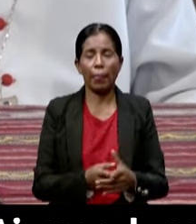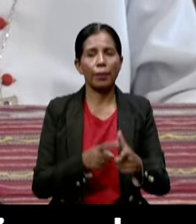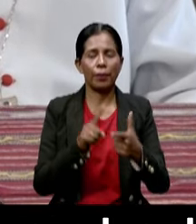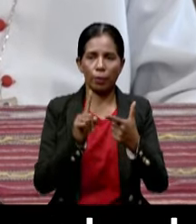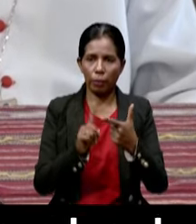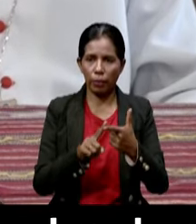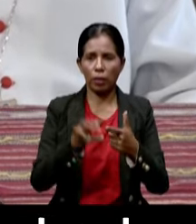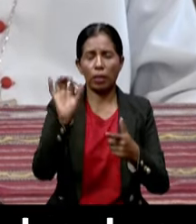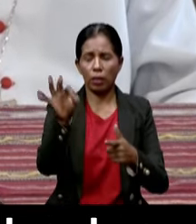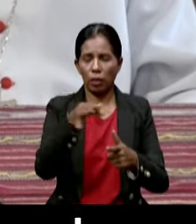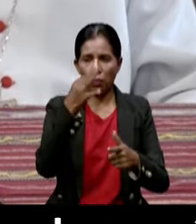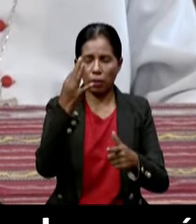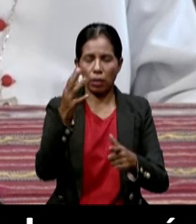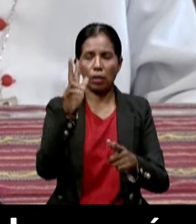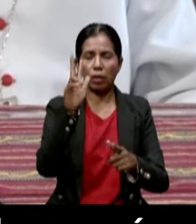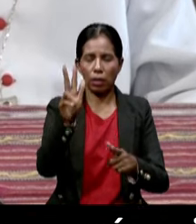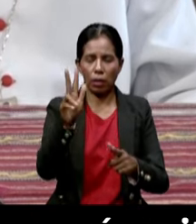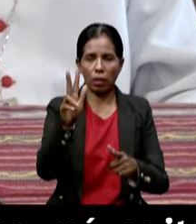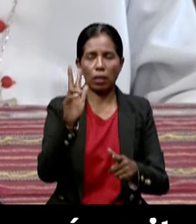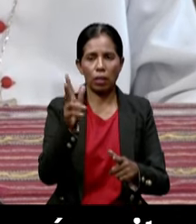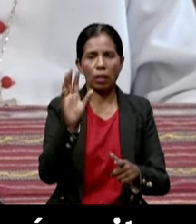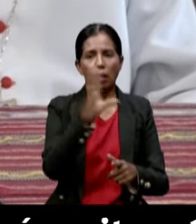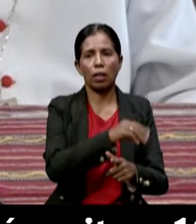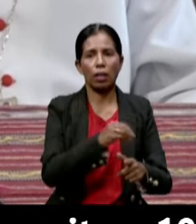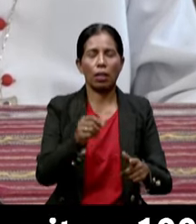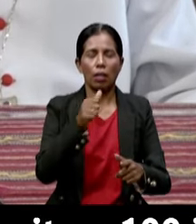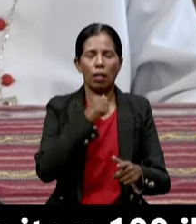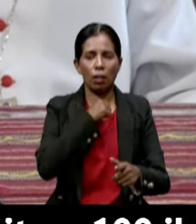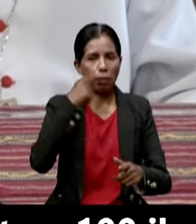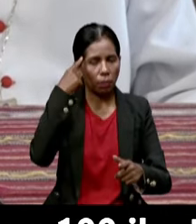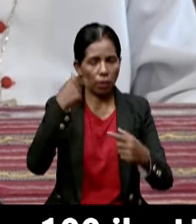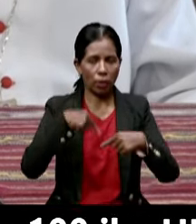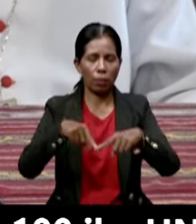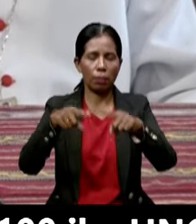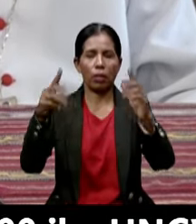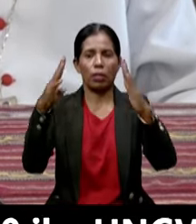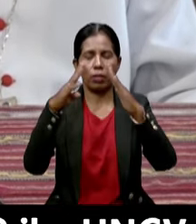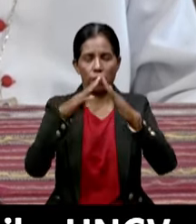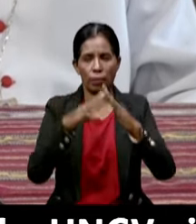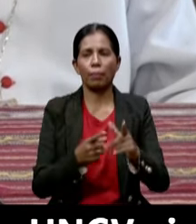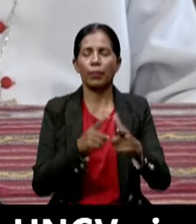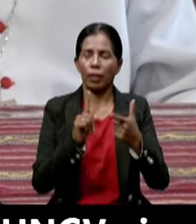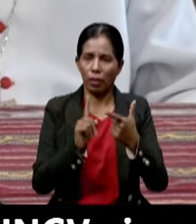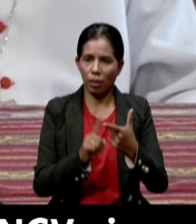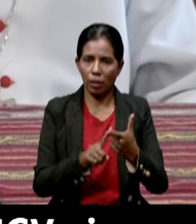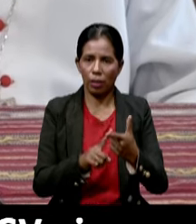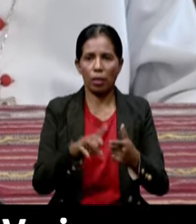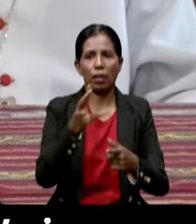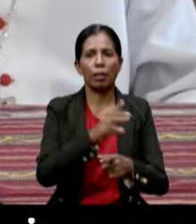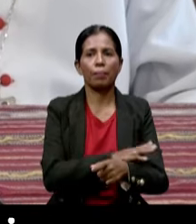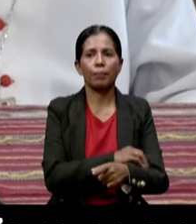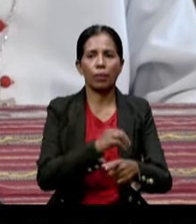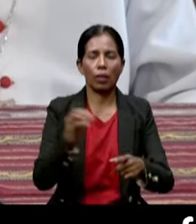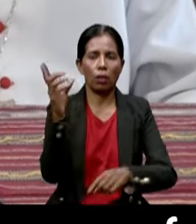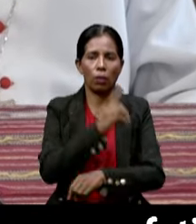às 19:30, 7:30 da noite, o Papa voltará para a Nunciatura. Dia seguinte será um grande dia, o